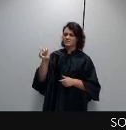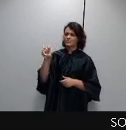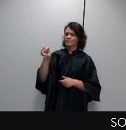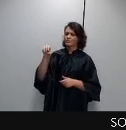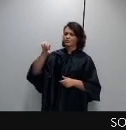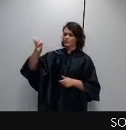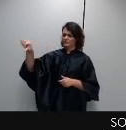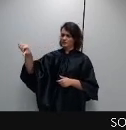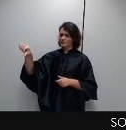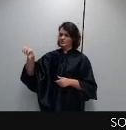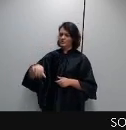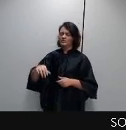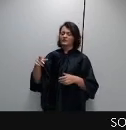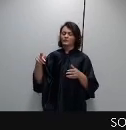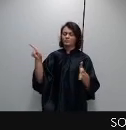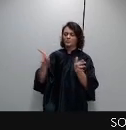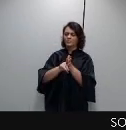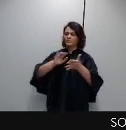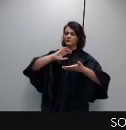da corte